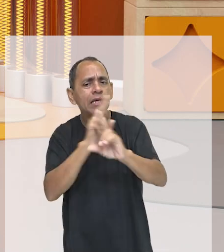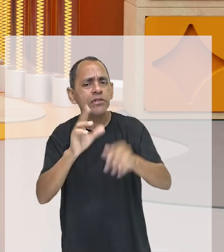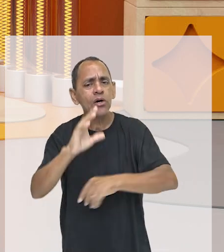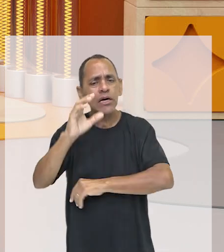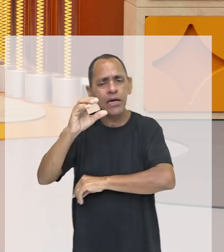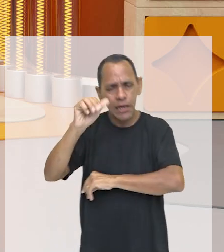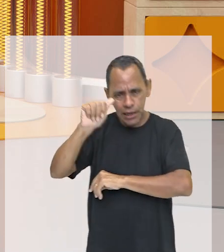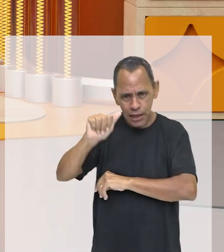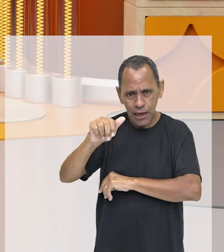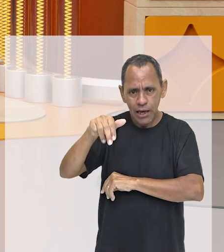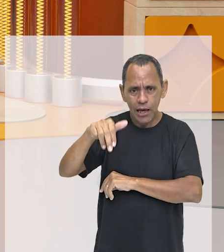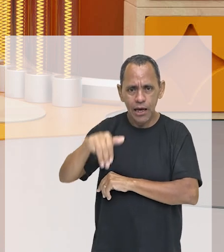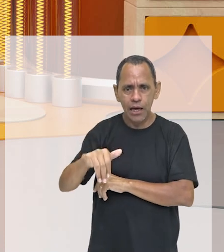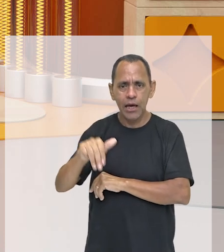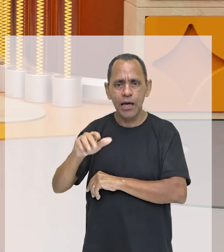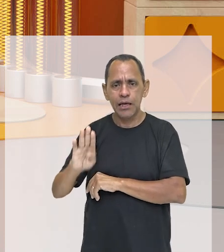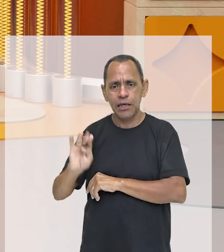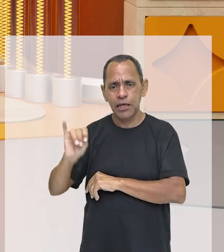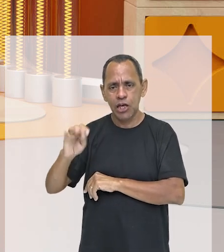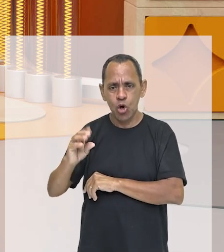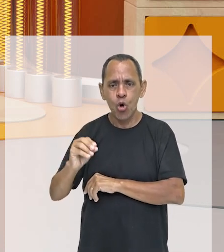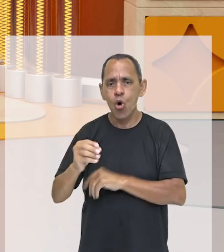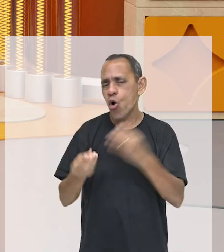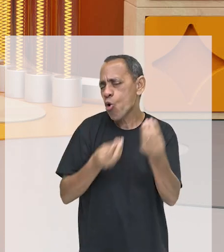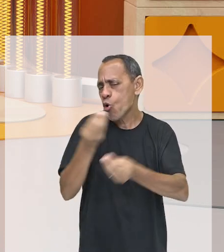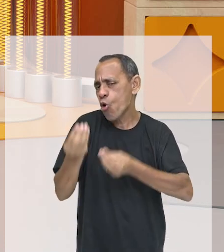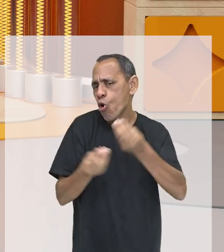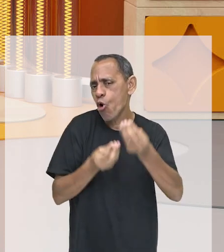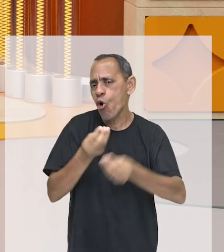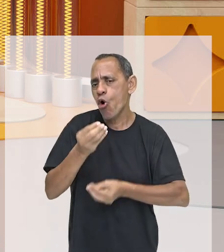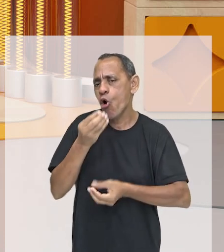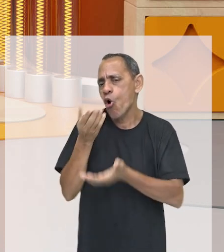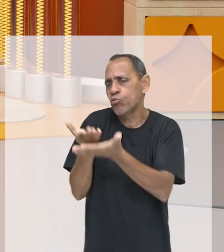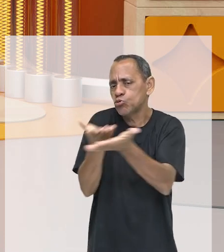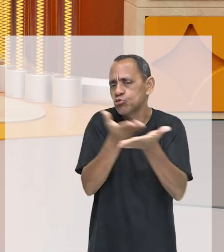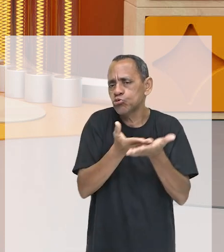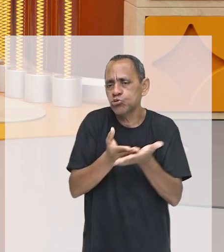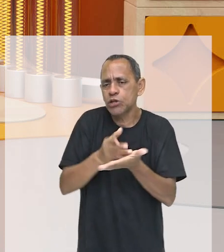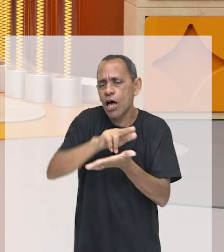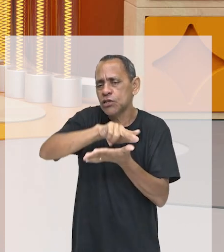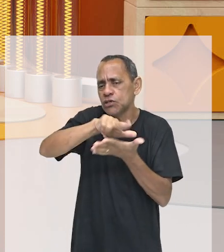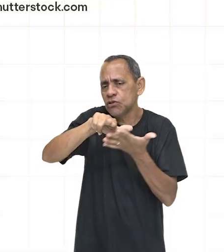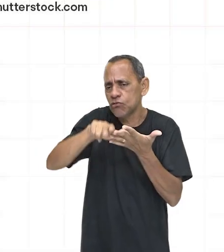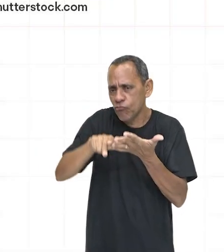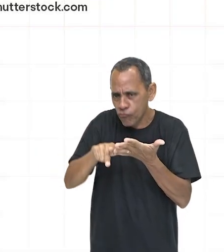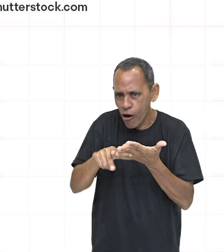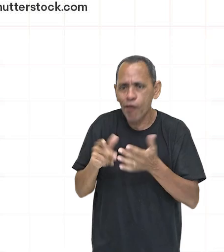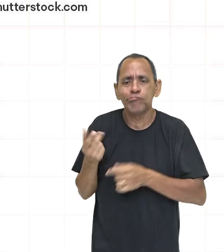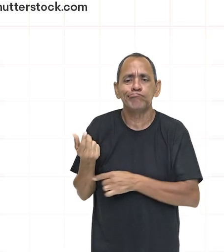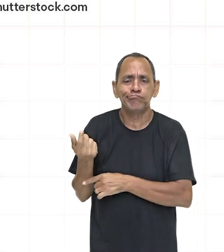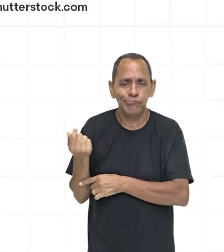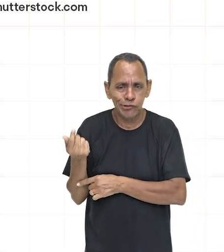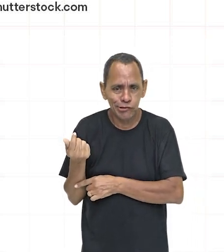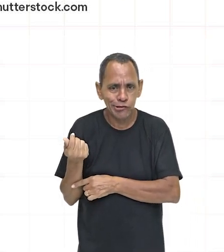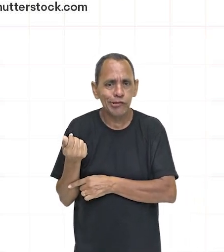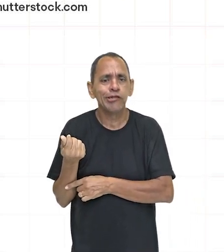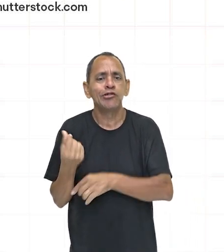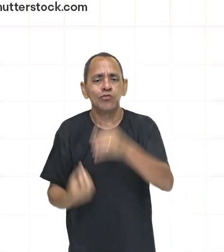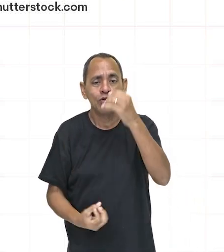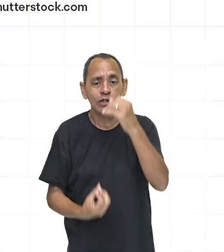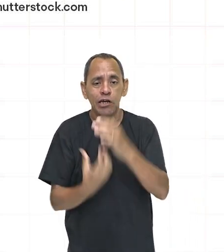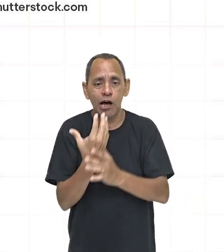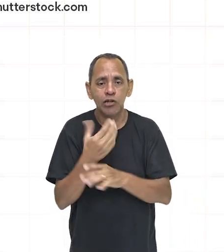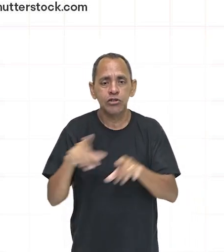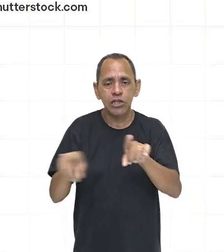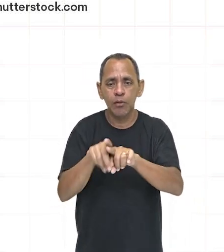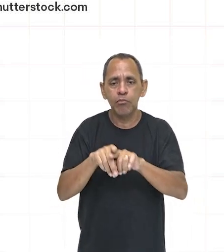que a gente pode estudar essas diferentes moedas, né, diferentes moedas que acabam surgindo e a taxa de